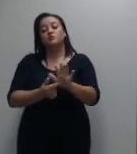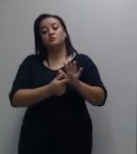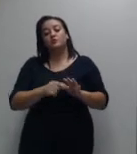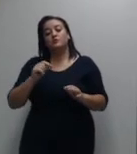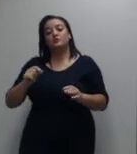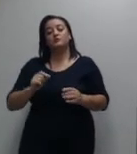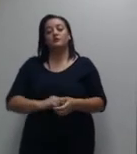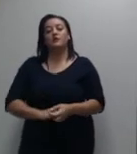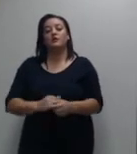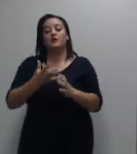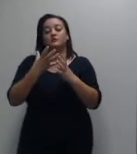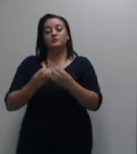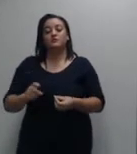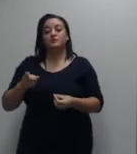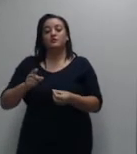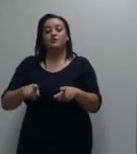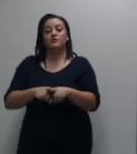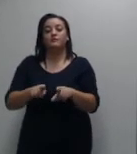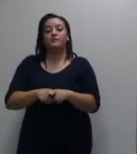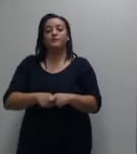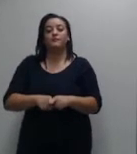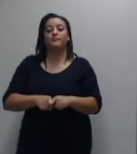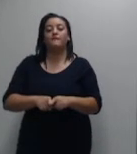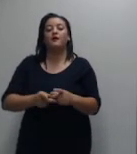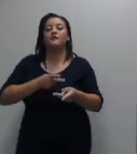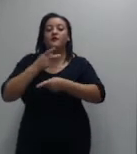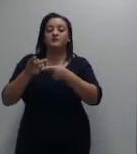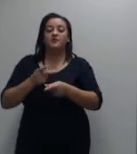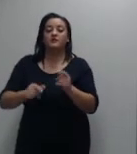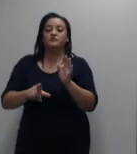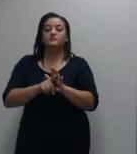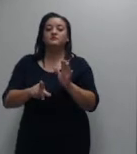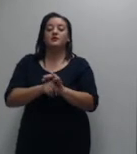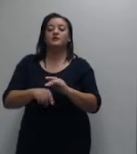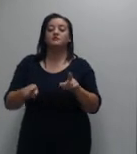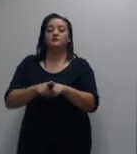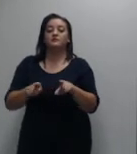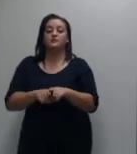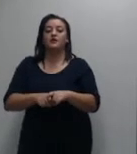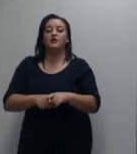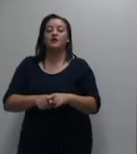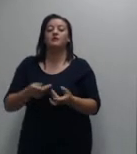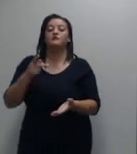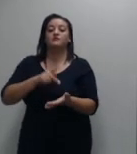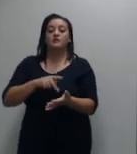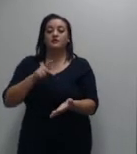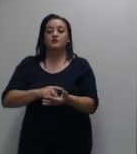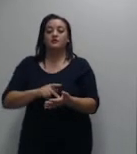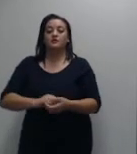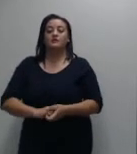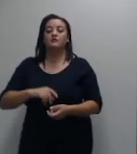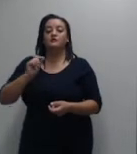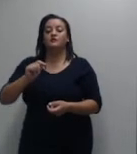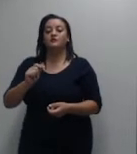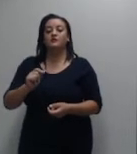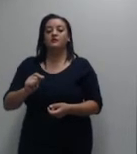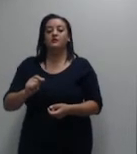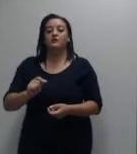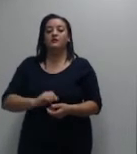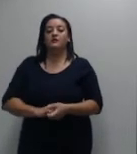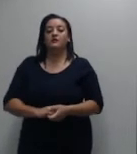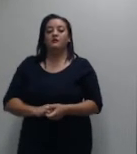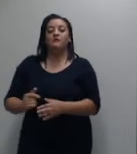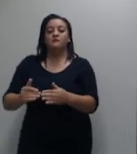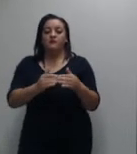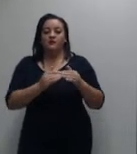desconsideração da presunção de legitimidade e veracidade e que E aí PS2